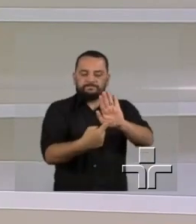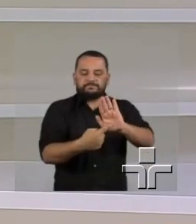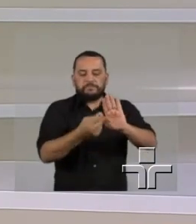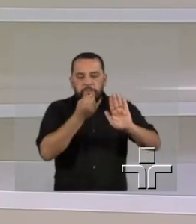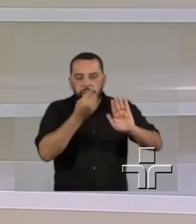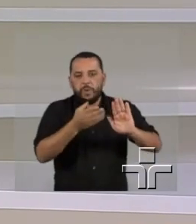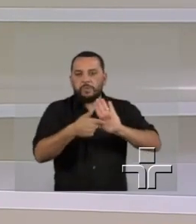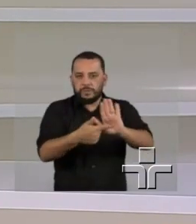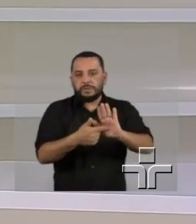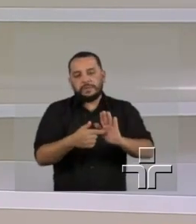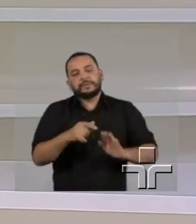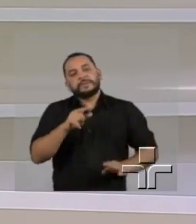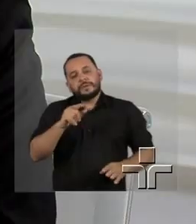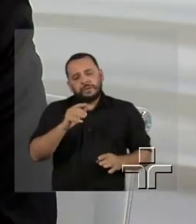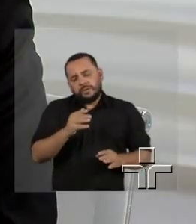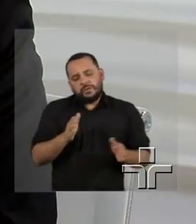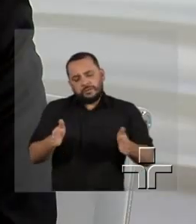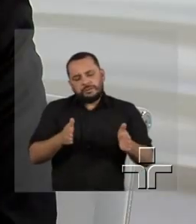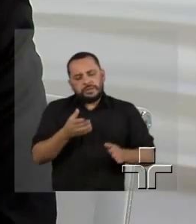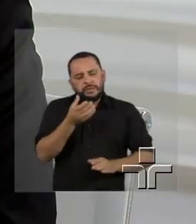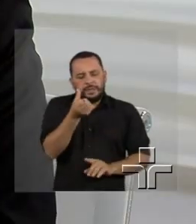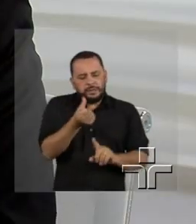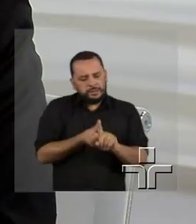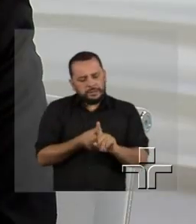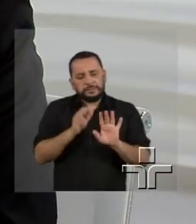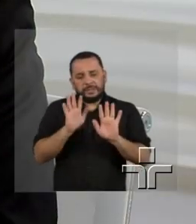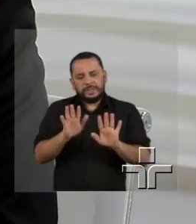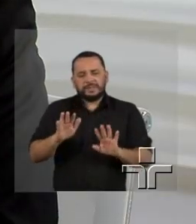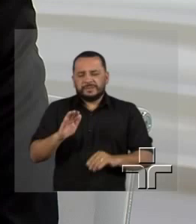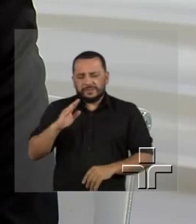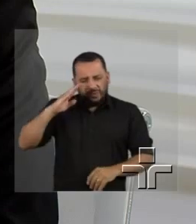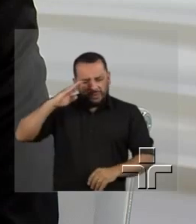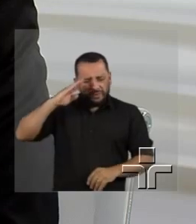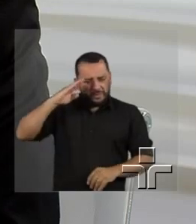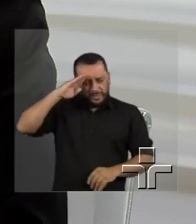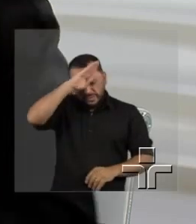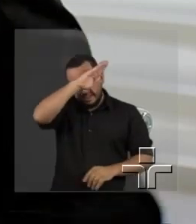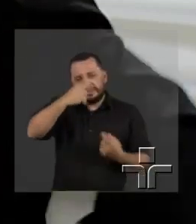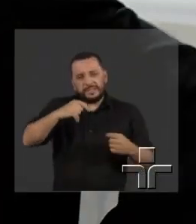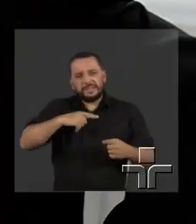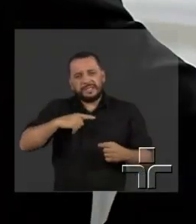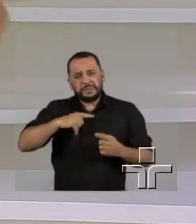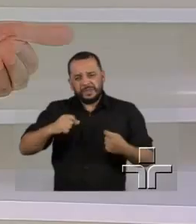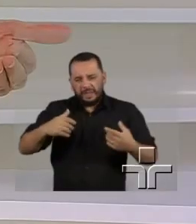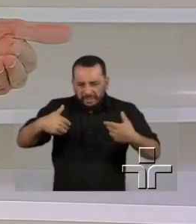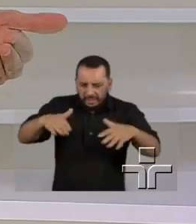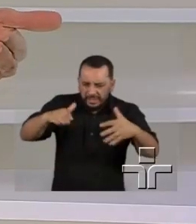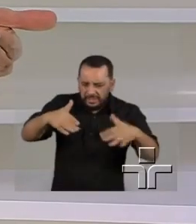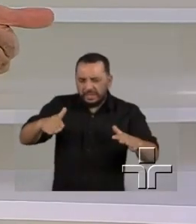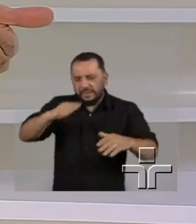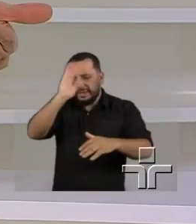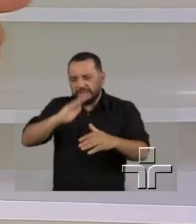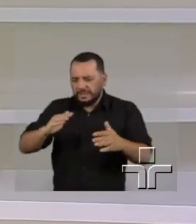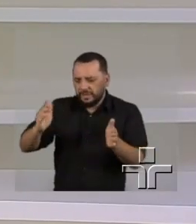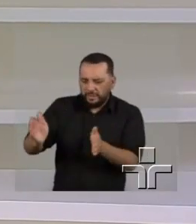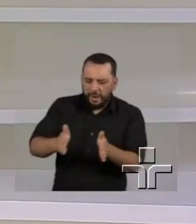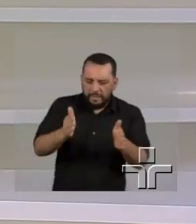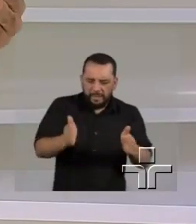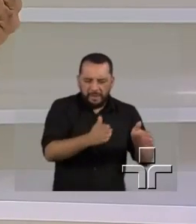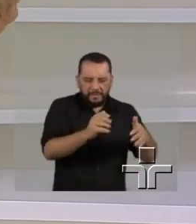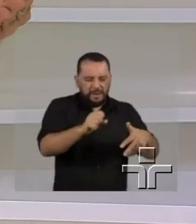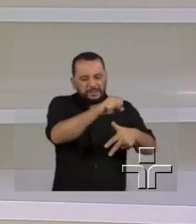em relação a todas as demais carreiras, a sociedade em geral, e deixa dos militares para depois? Não dá para fazer as